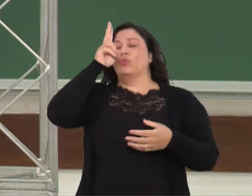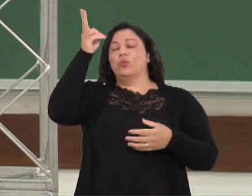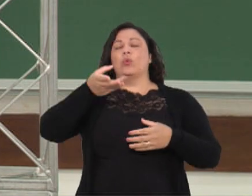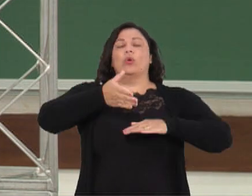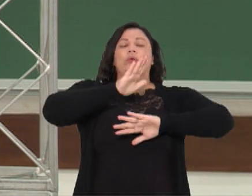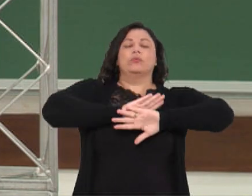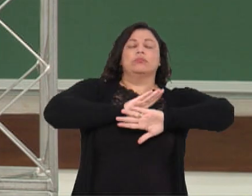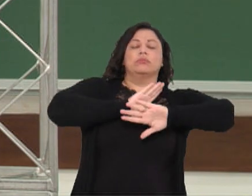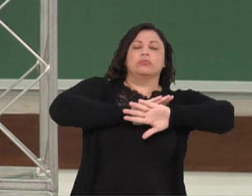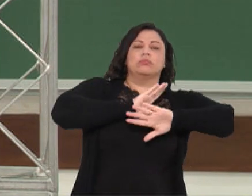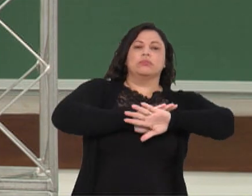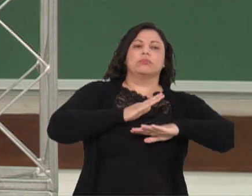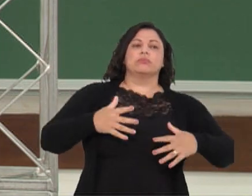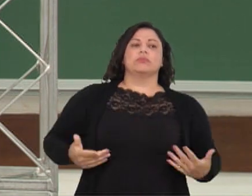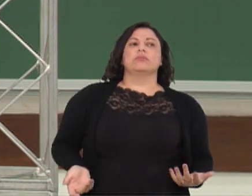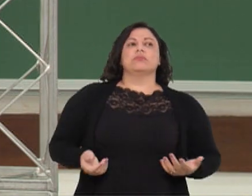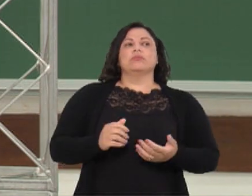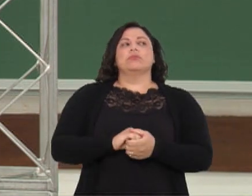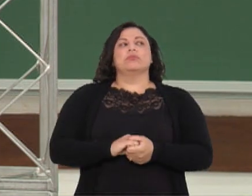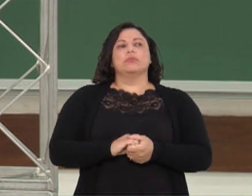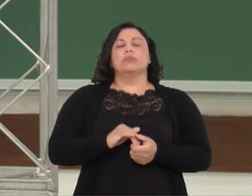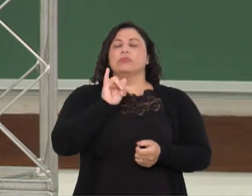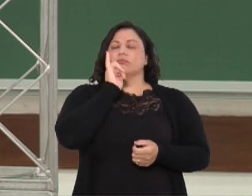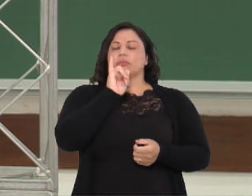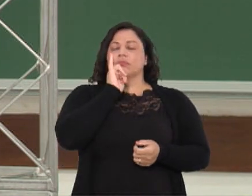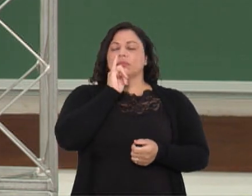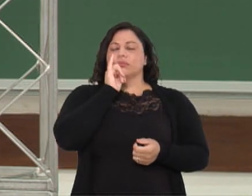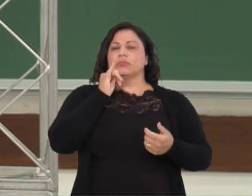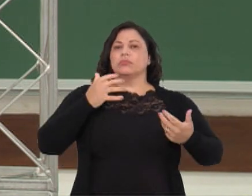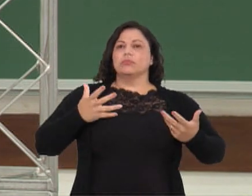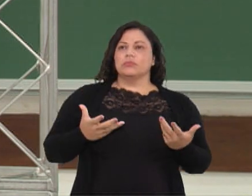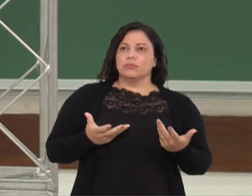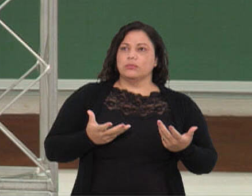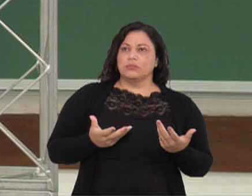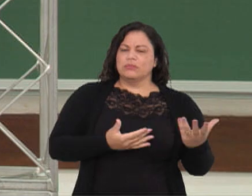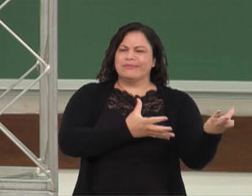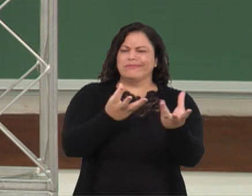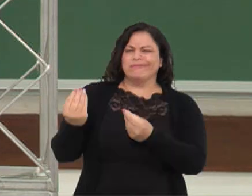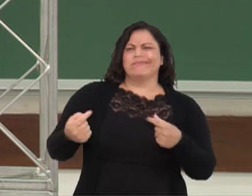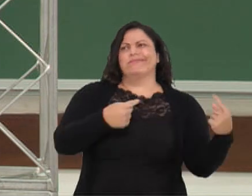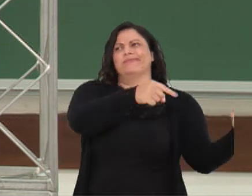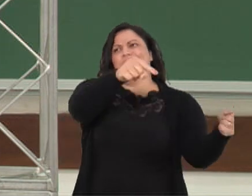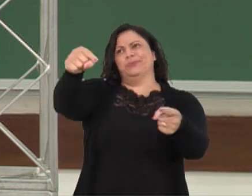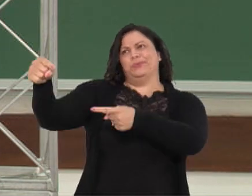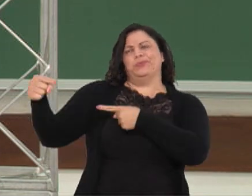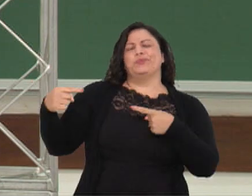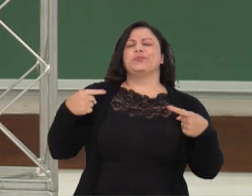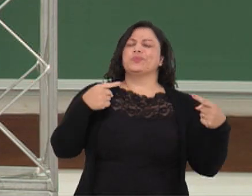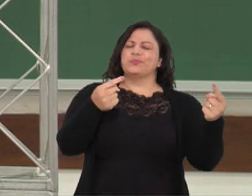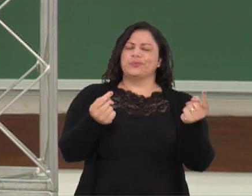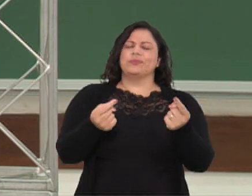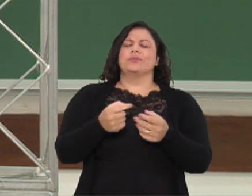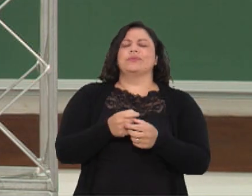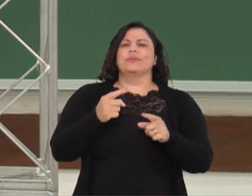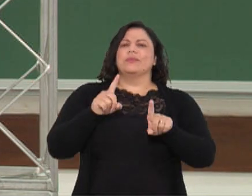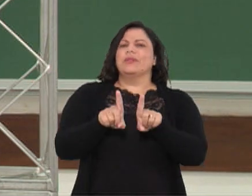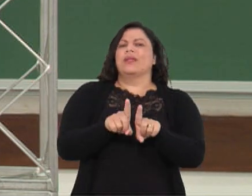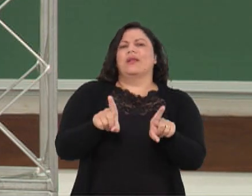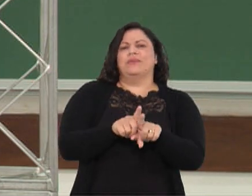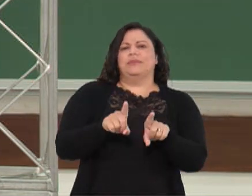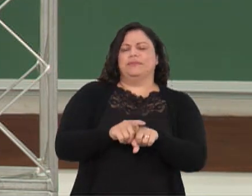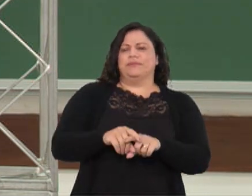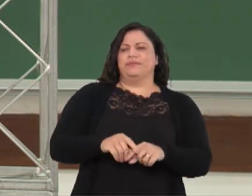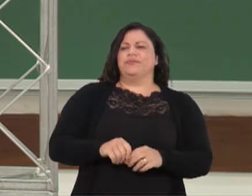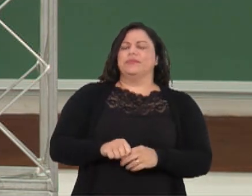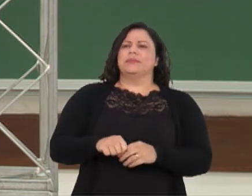ideologia. Desde, por exemplo, é muito polêmico nas ideologias a questão das cotas raciais,